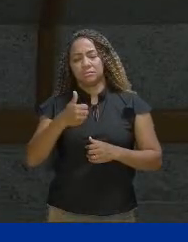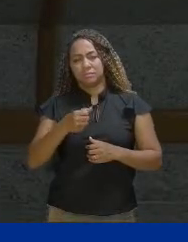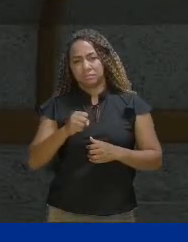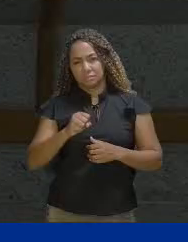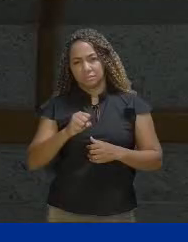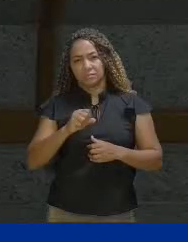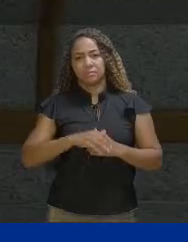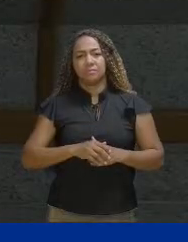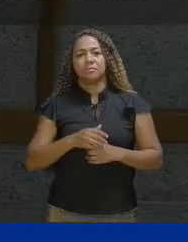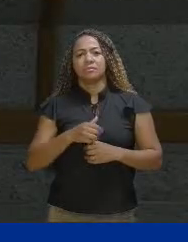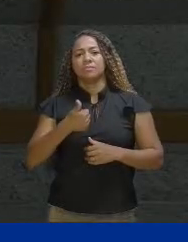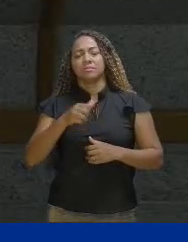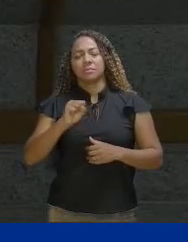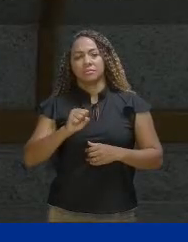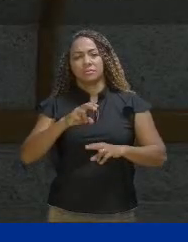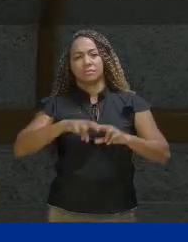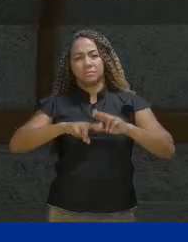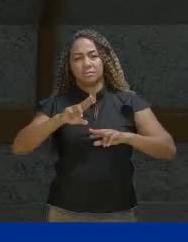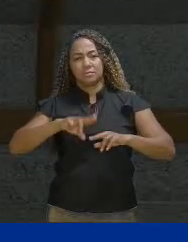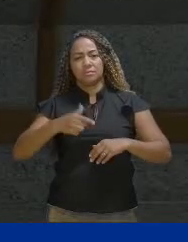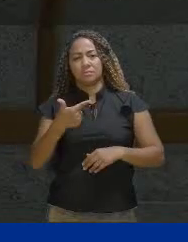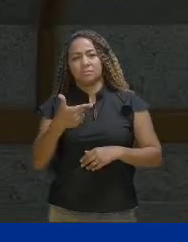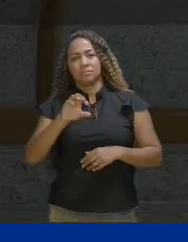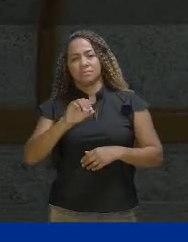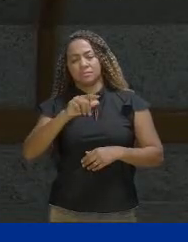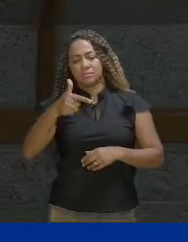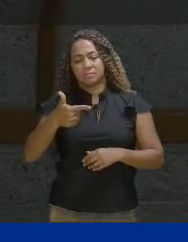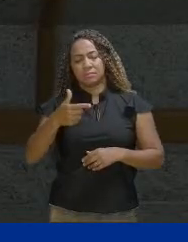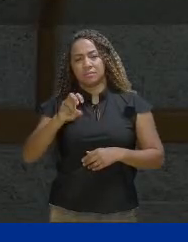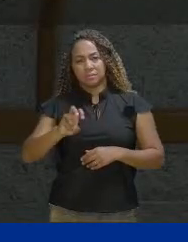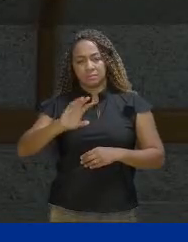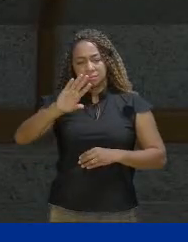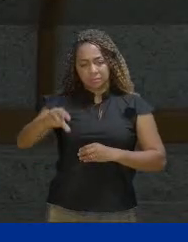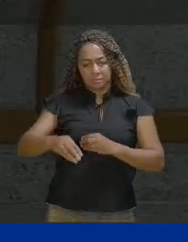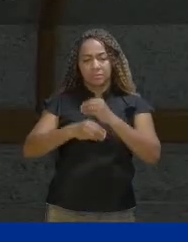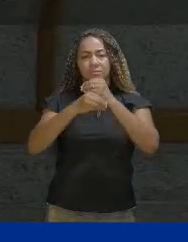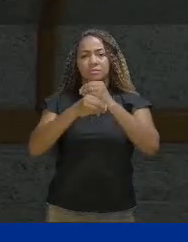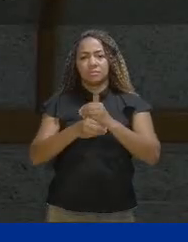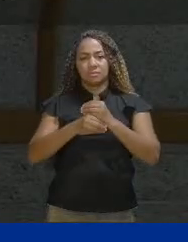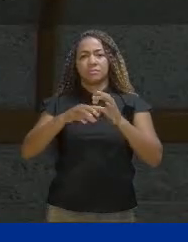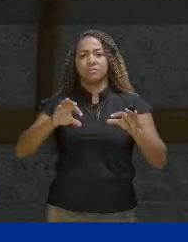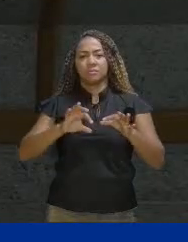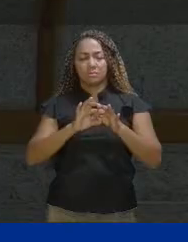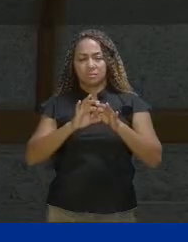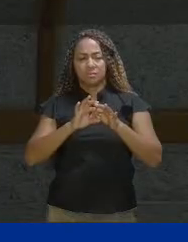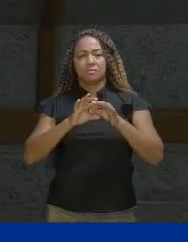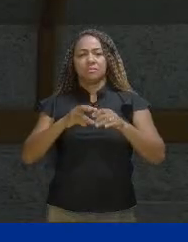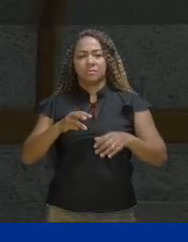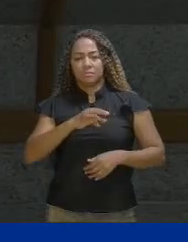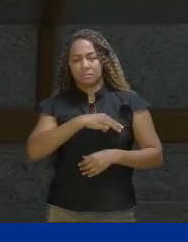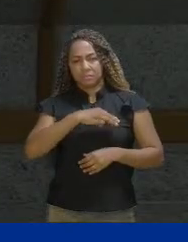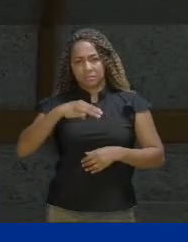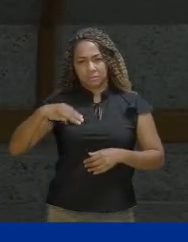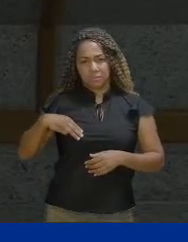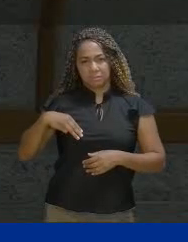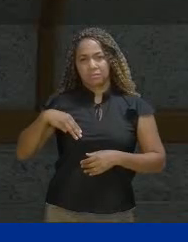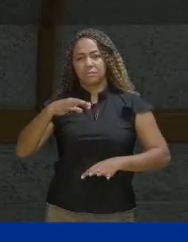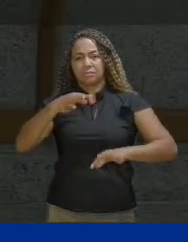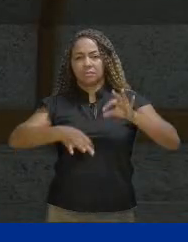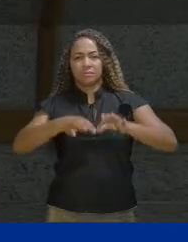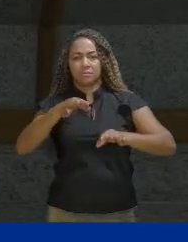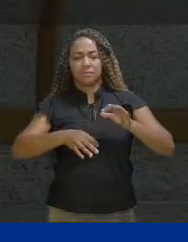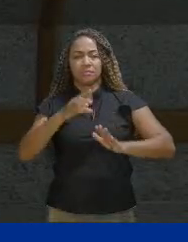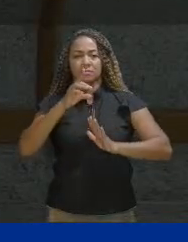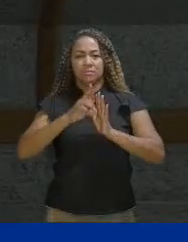de junho de 2025, para integrar a Corte Eleitoral no cargo de juíza membro titular da classe dos juízes